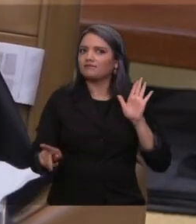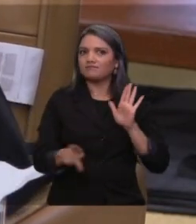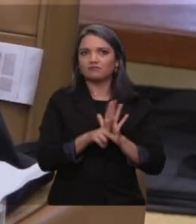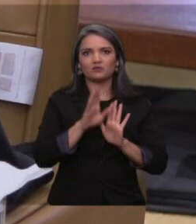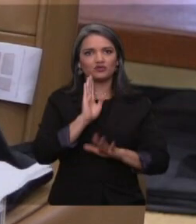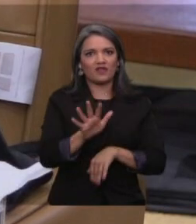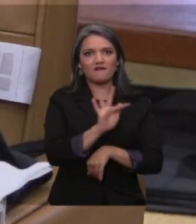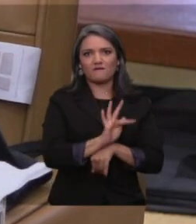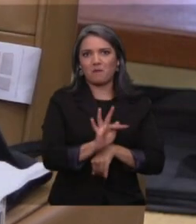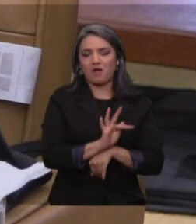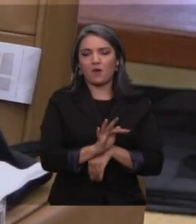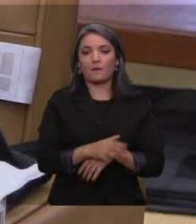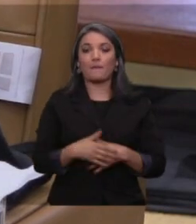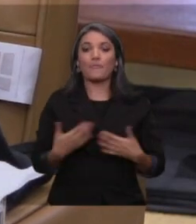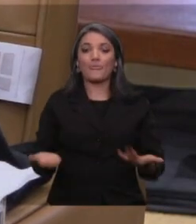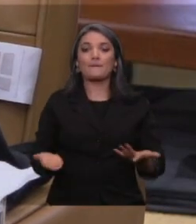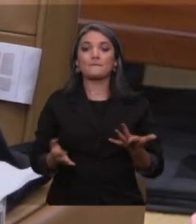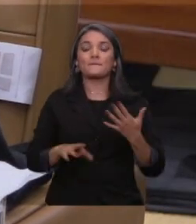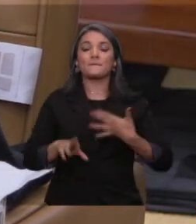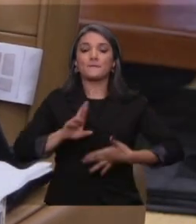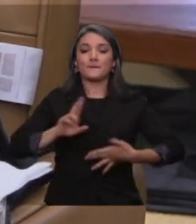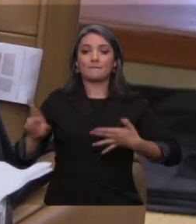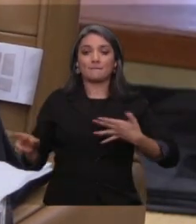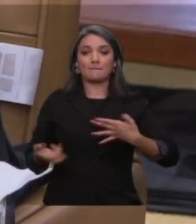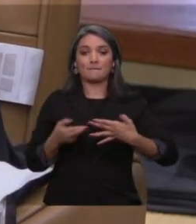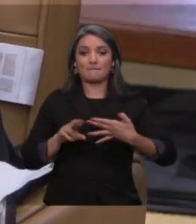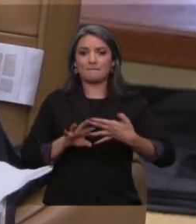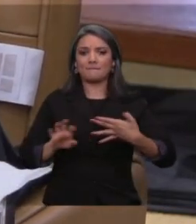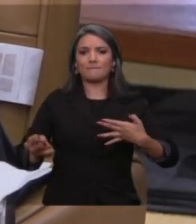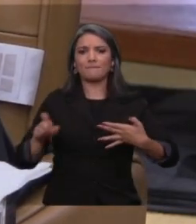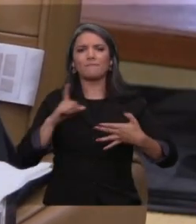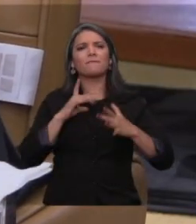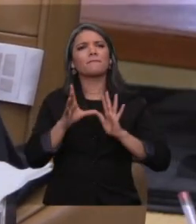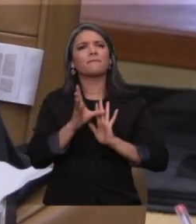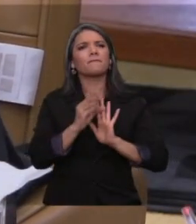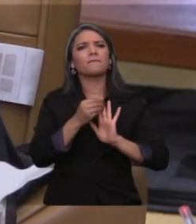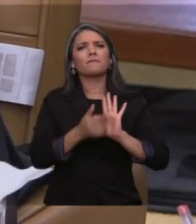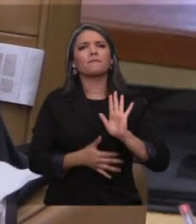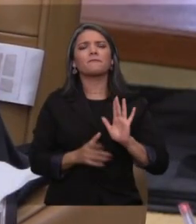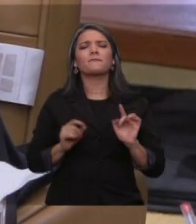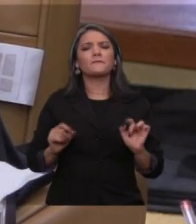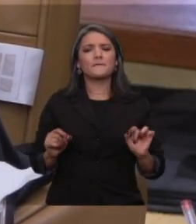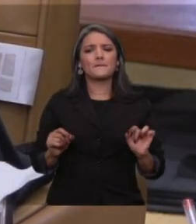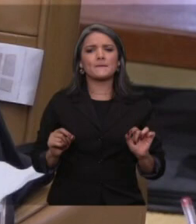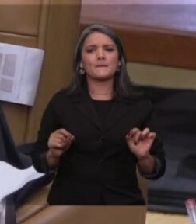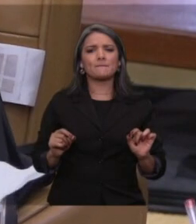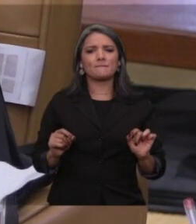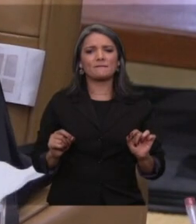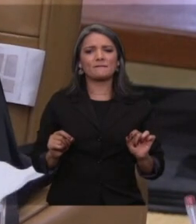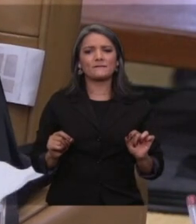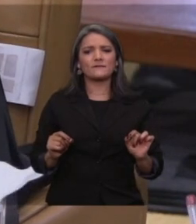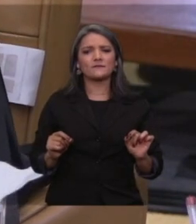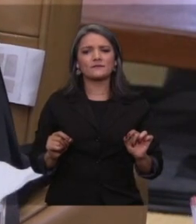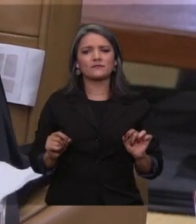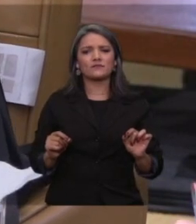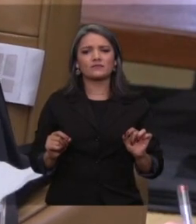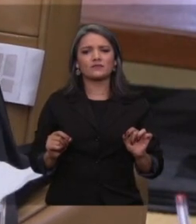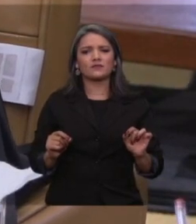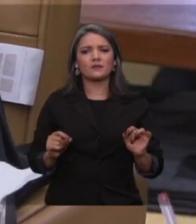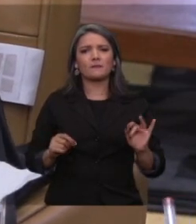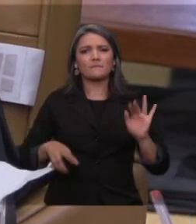das afirmações do recurso extraordinário que me permito ler, segundo a qual a norma da Constituição